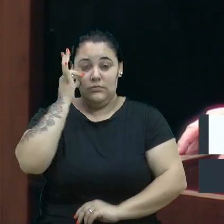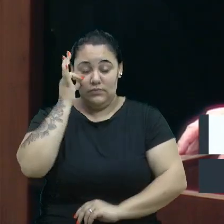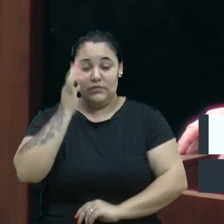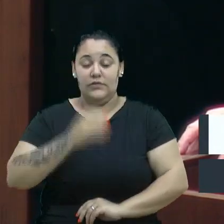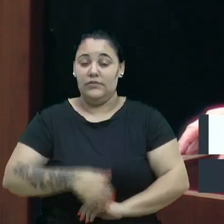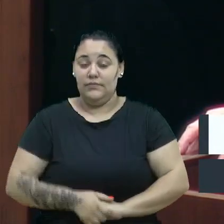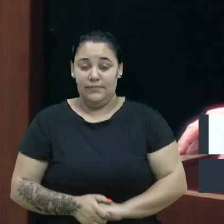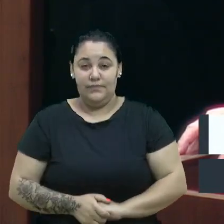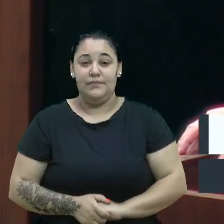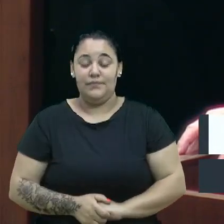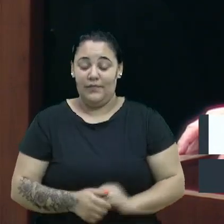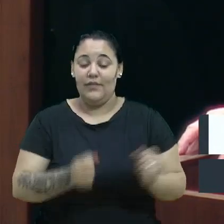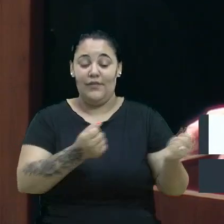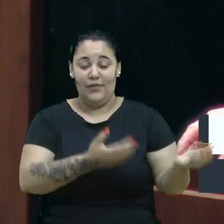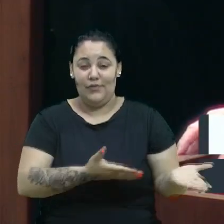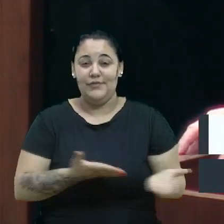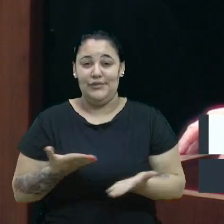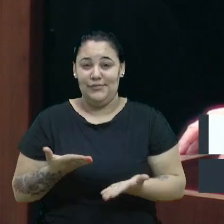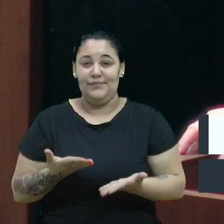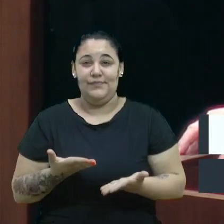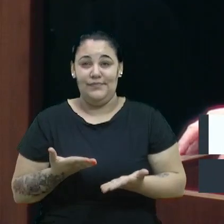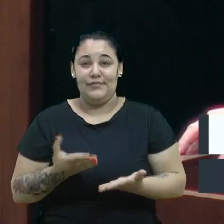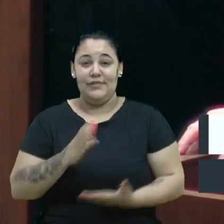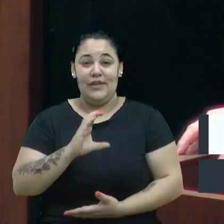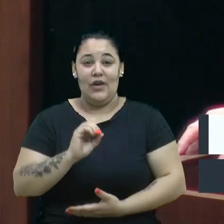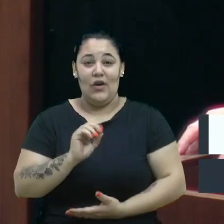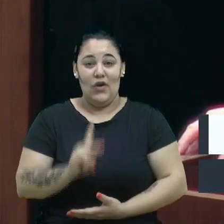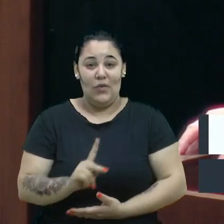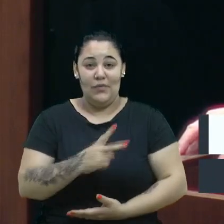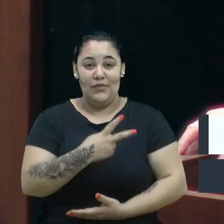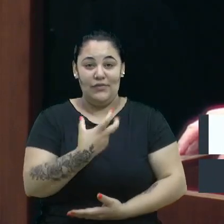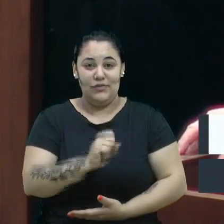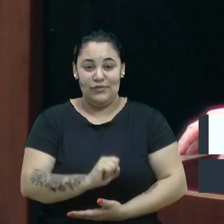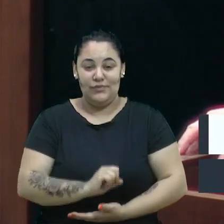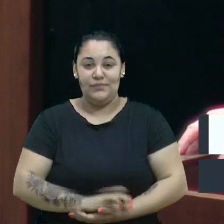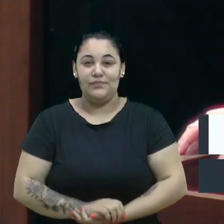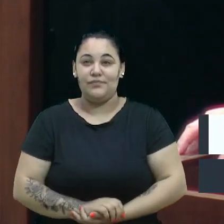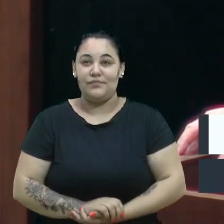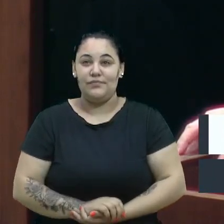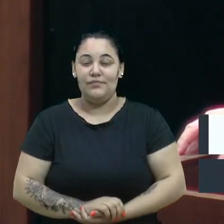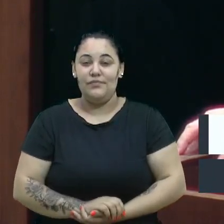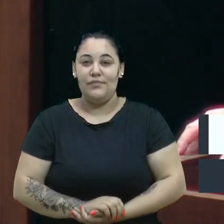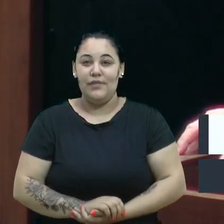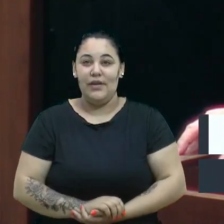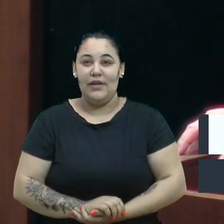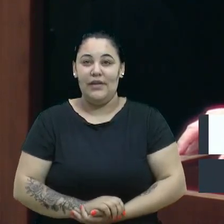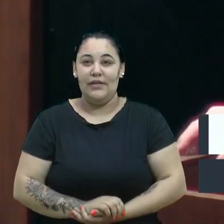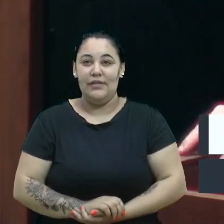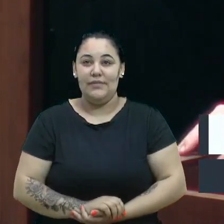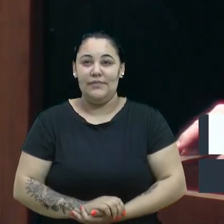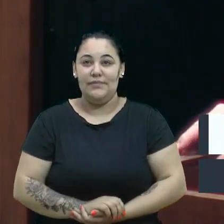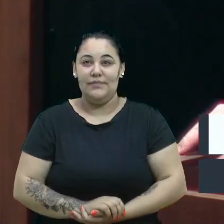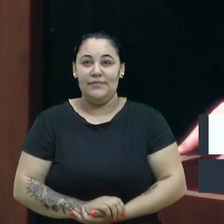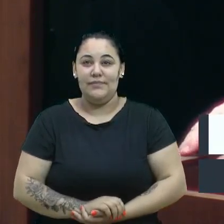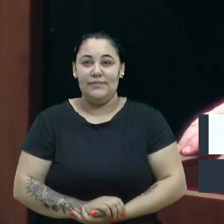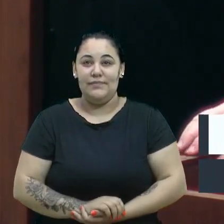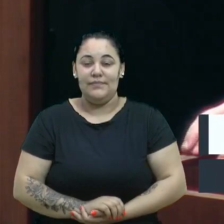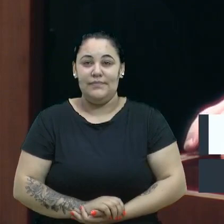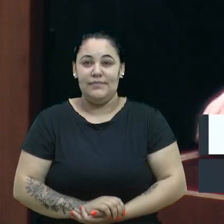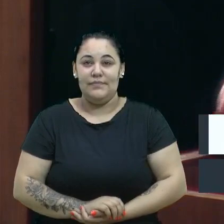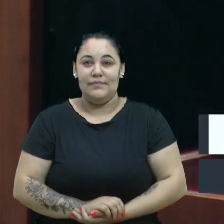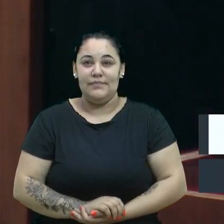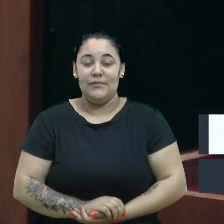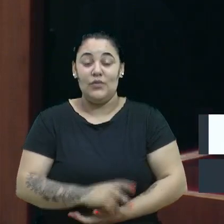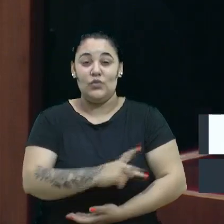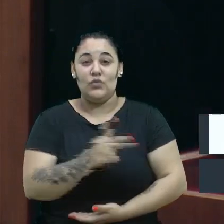a convite, né, da COP28. A COP seria a conferência, né, das partes, que se chama, né,